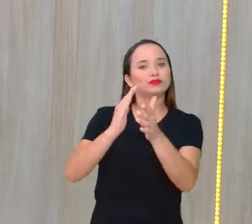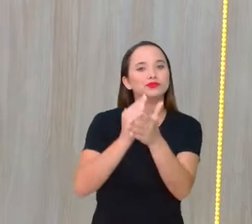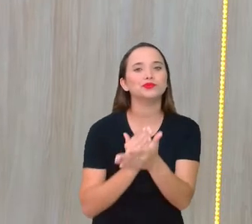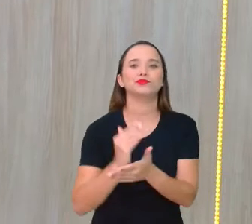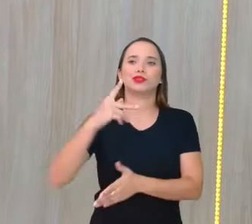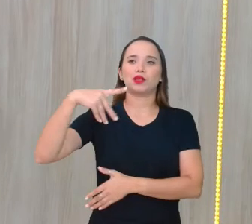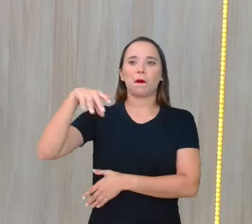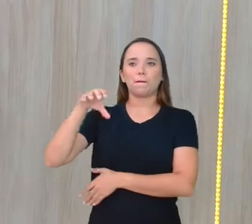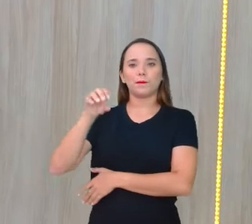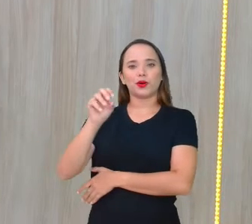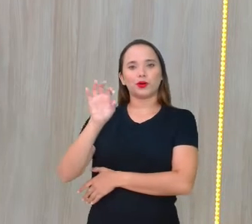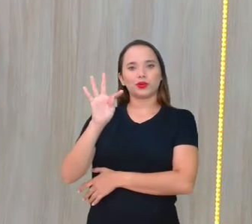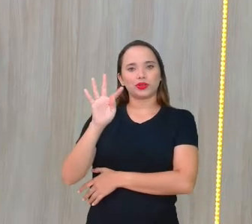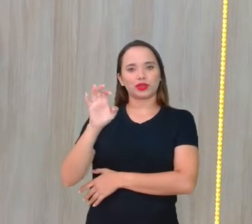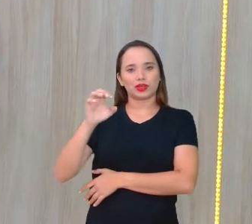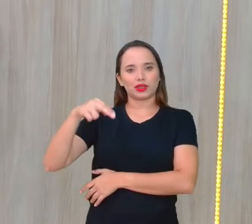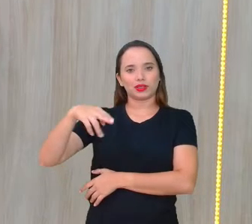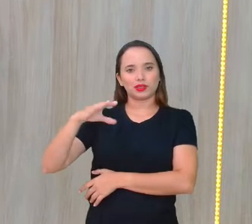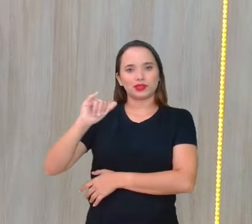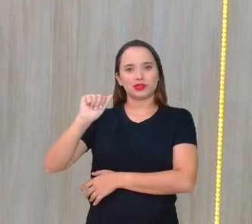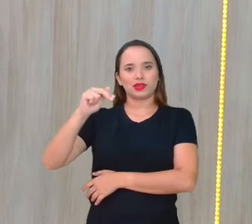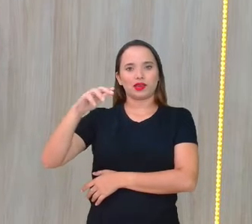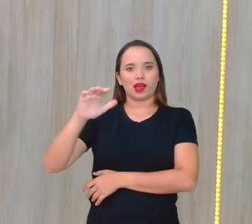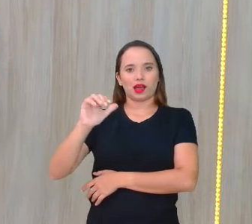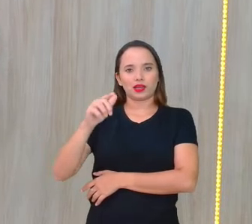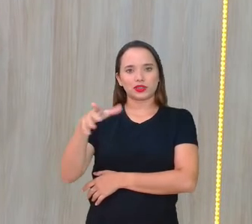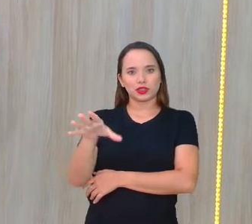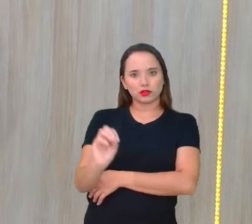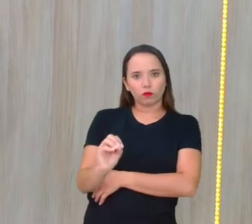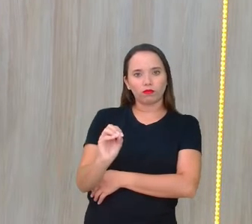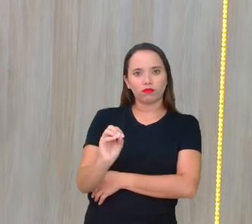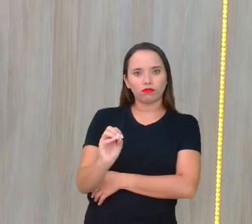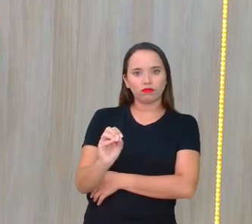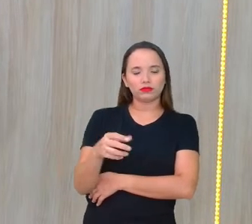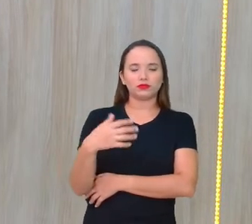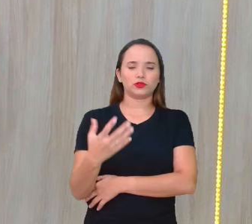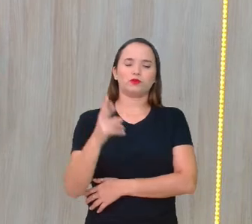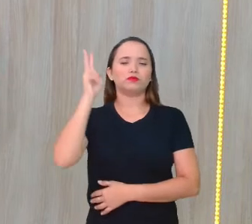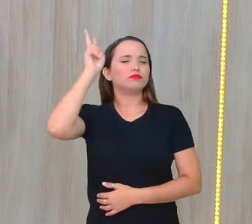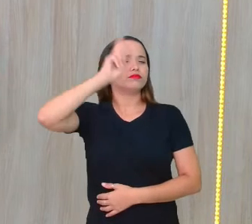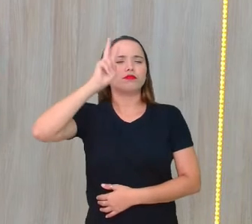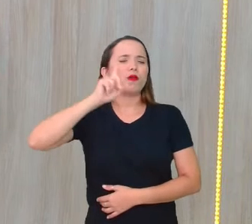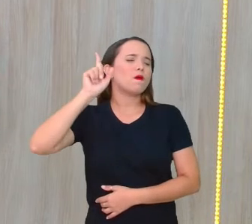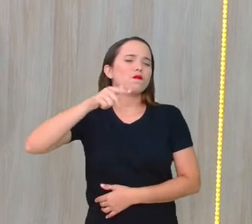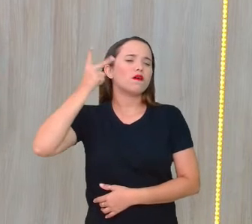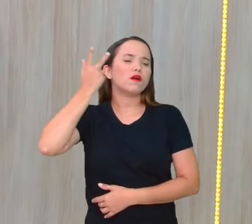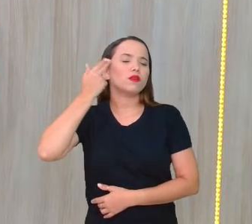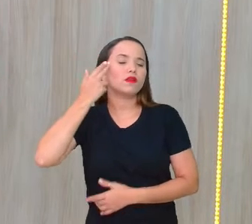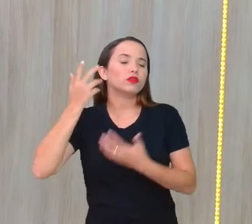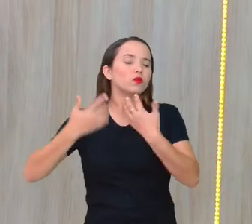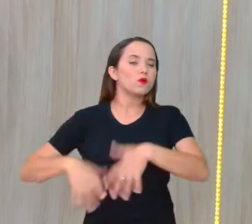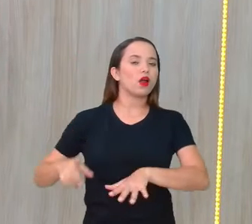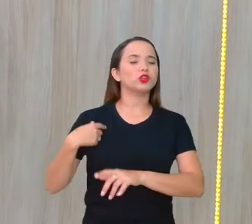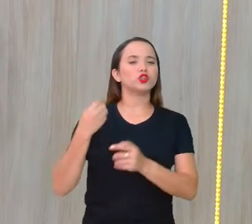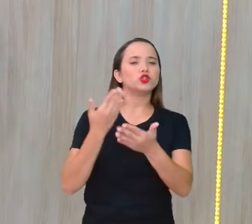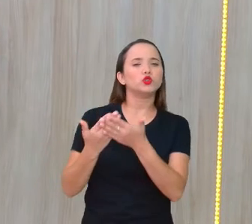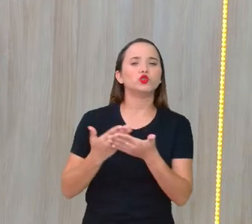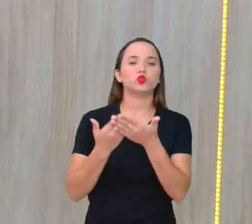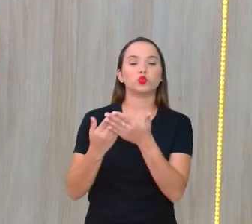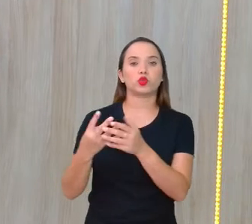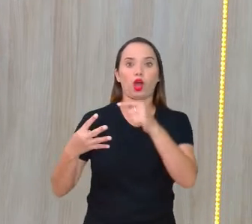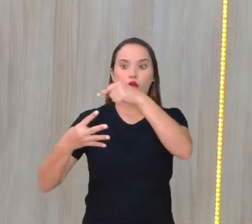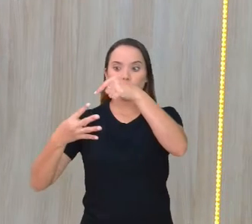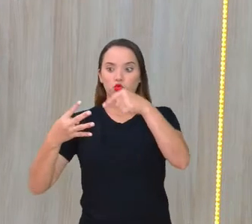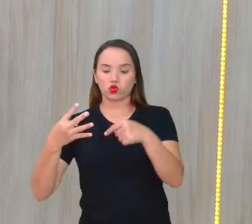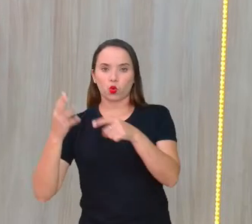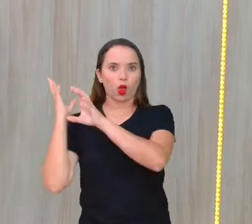certo? É como se você tivesse, por exemplo, lembra que é muito comum a gente estudar as 4 operações matemáticas. A partir desse momento a